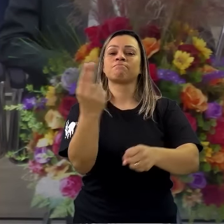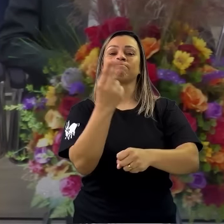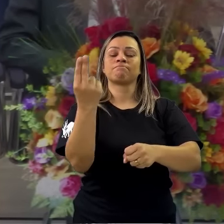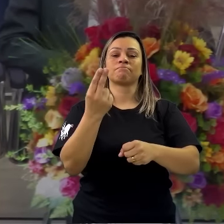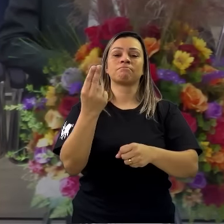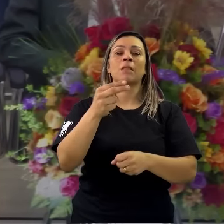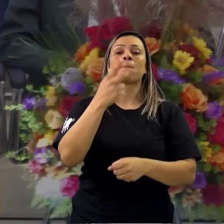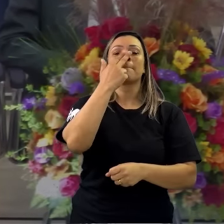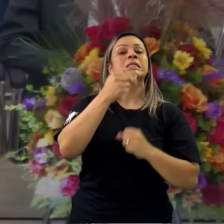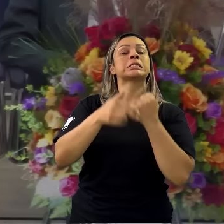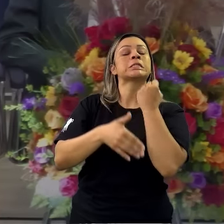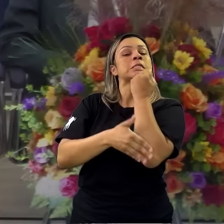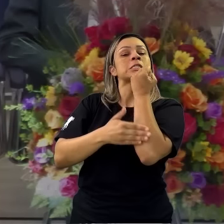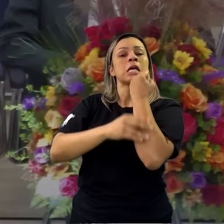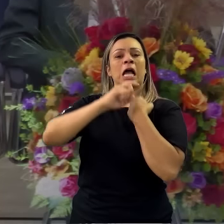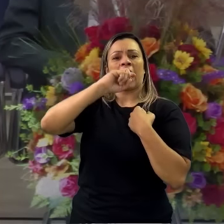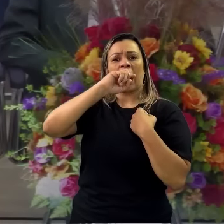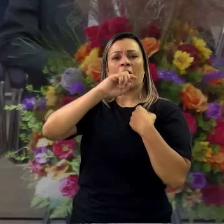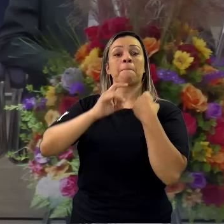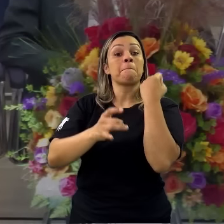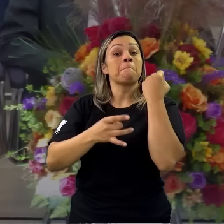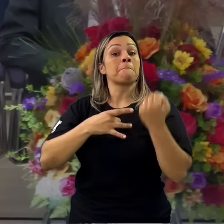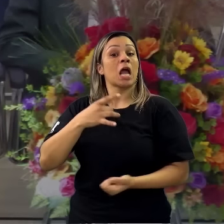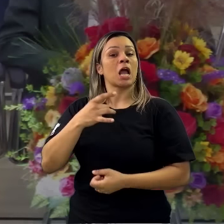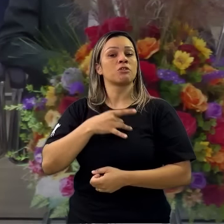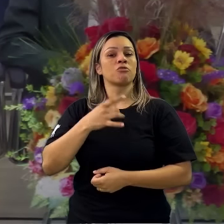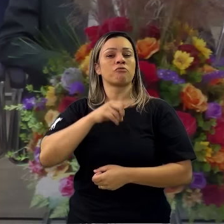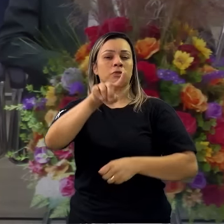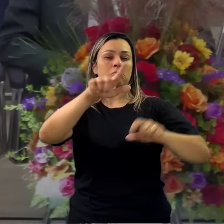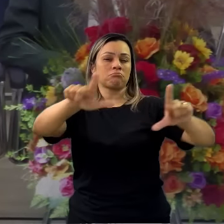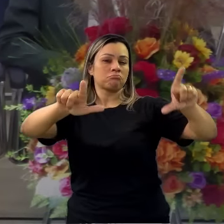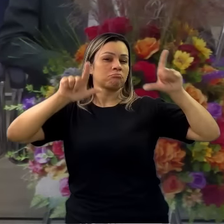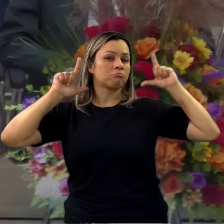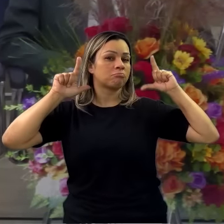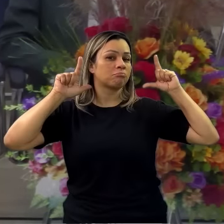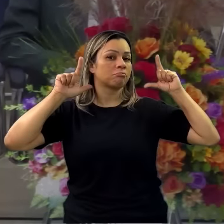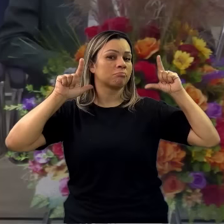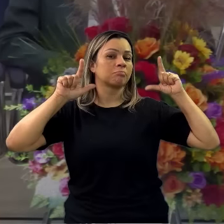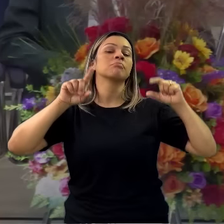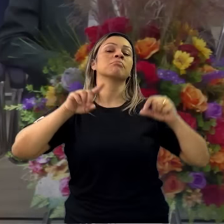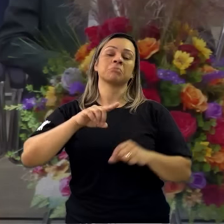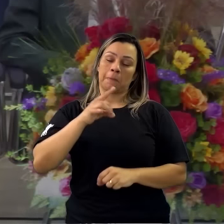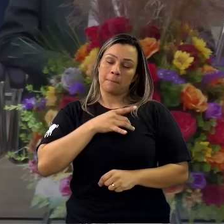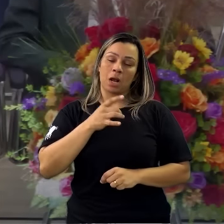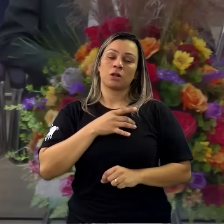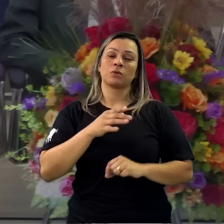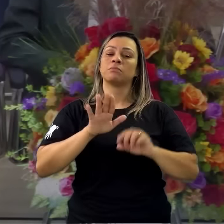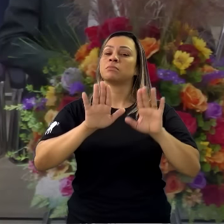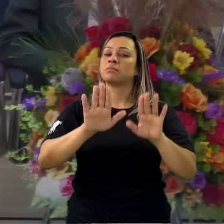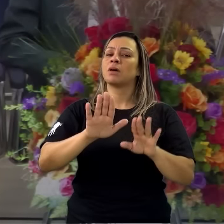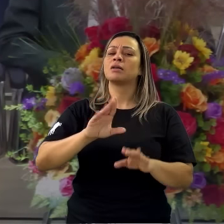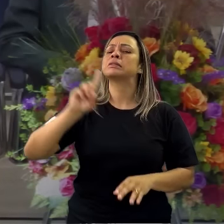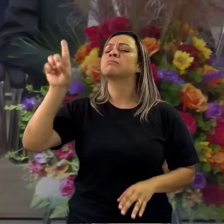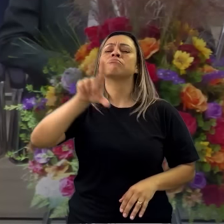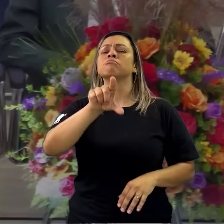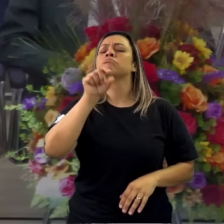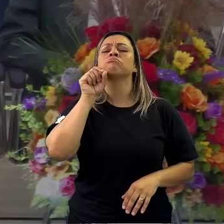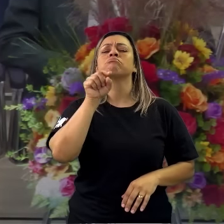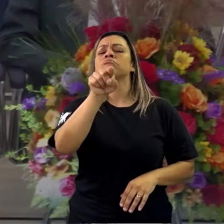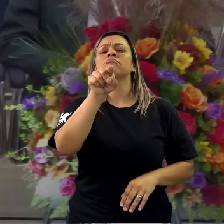que não quer tem medo de você ser visto tem medo de alguém te enxergar mas quem te chamou